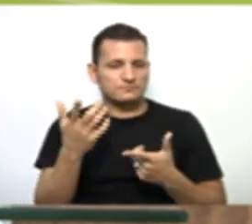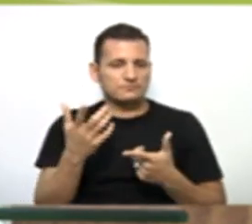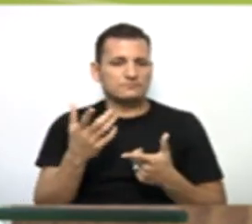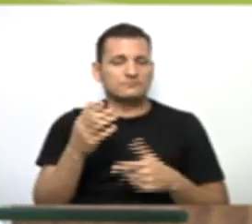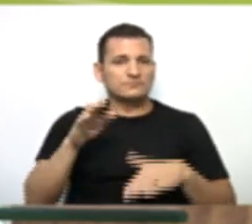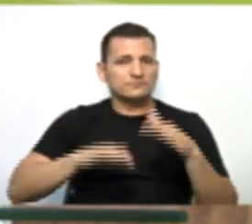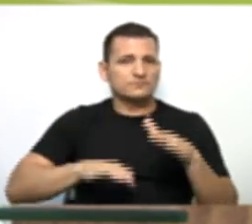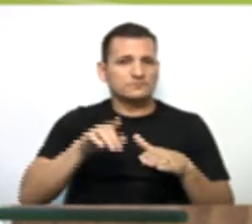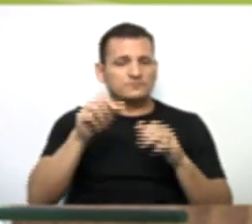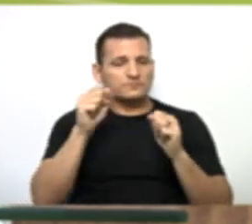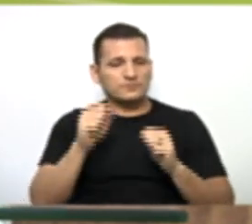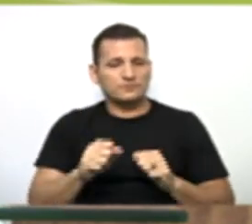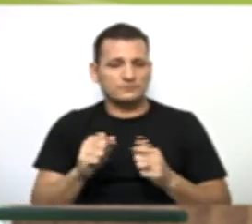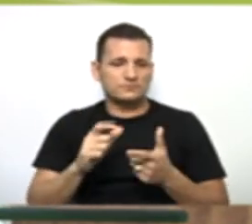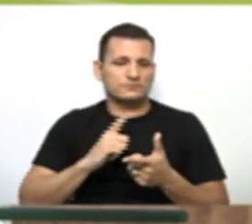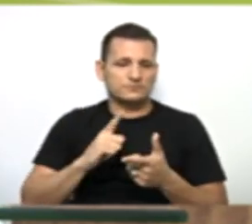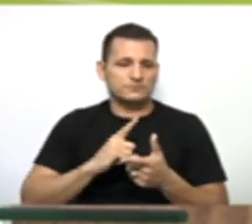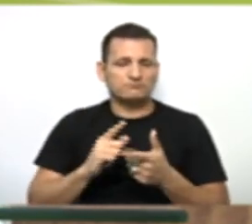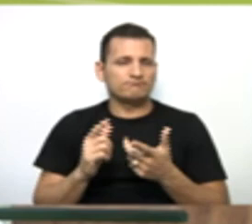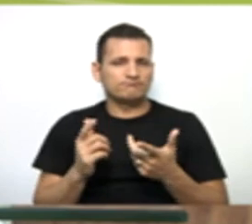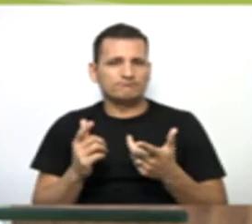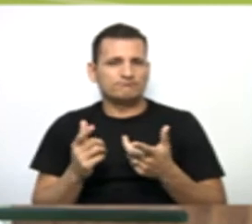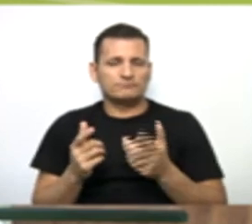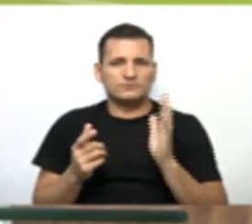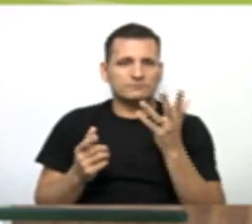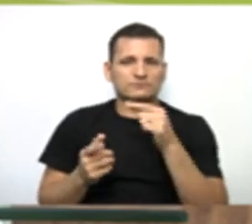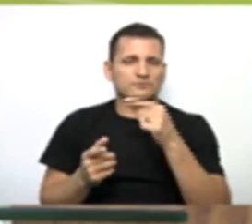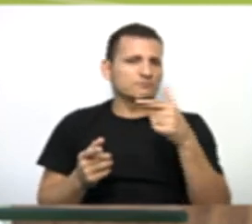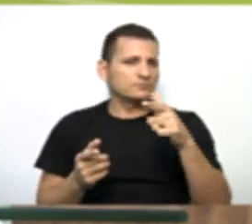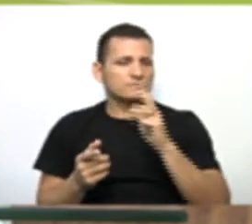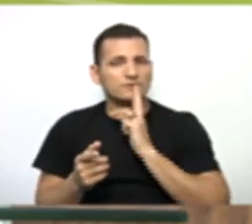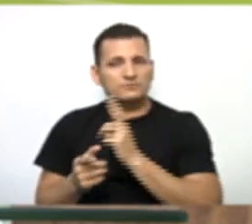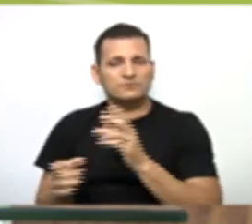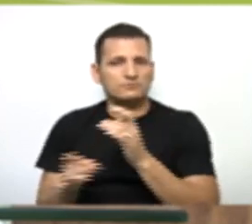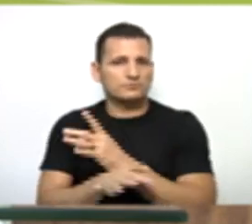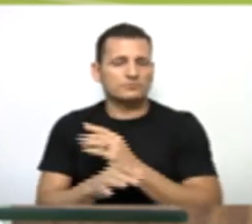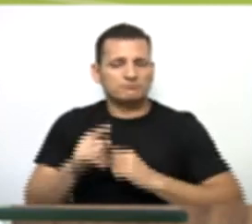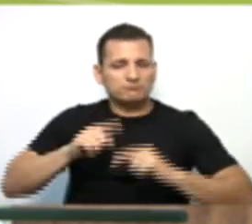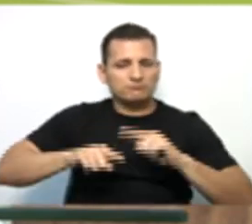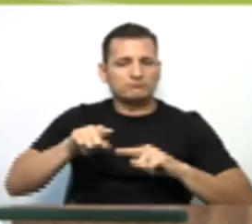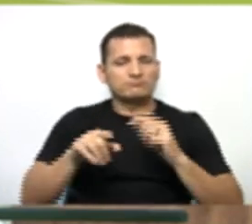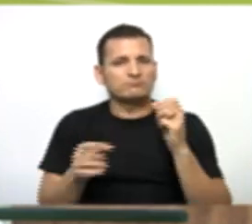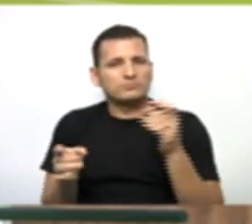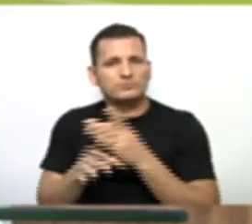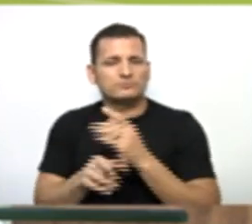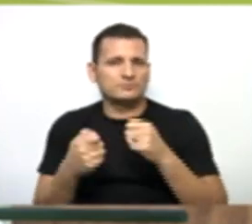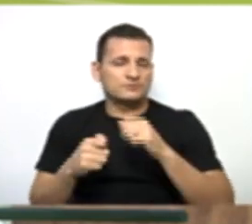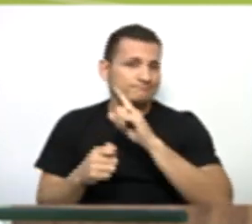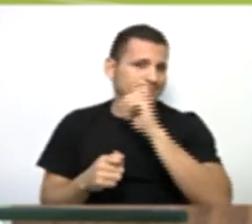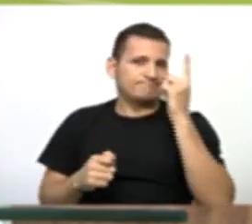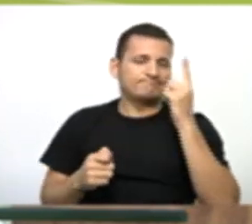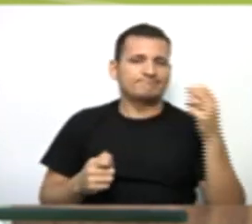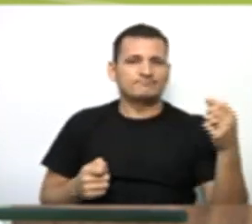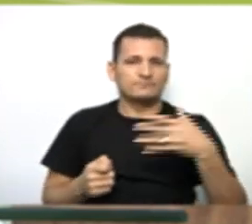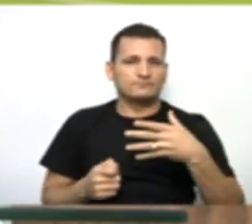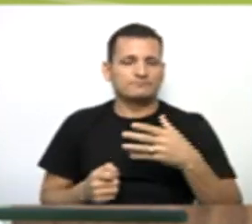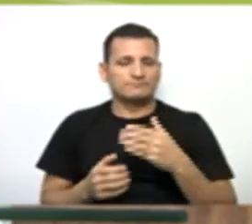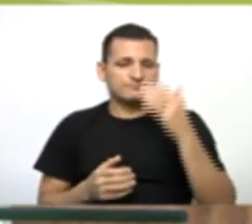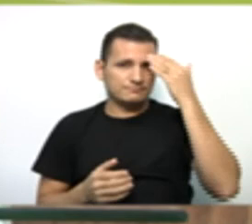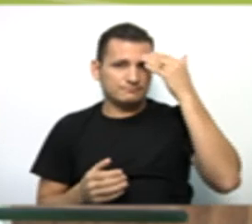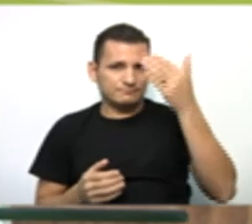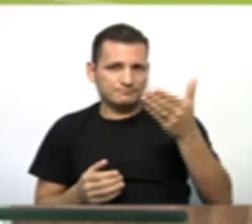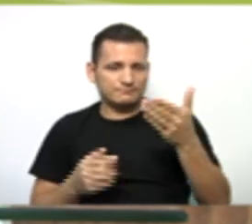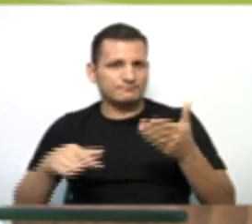Muitas vezes você pode chegar numa situação em que você não tem uma resposta pronta, um produto pronto e tem que criar algo novo. Gente, obrigado